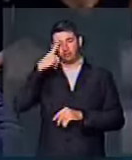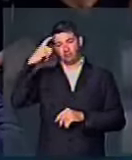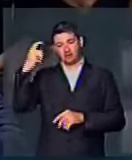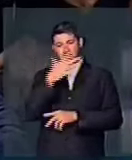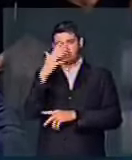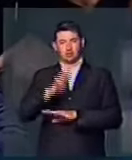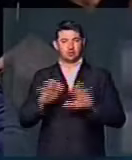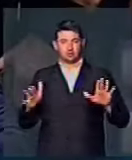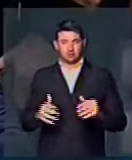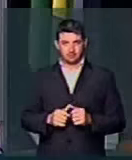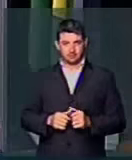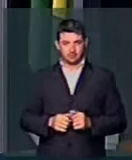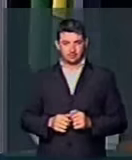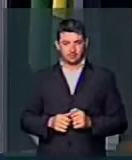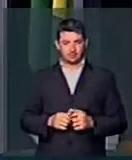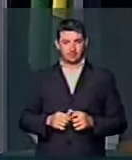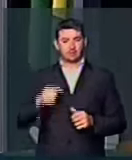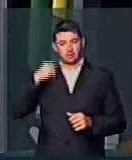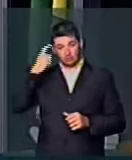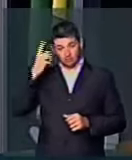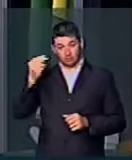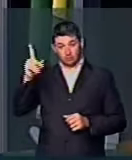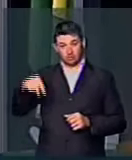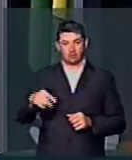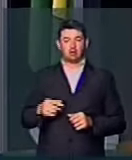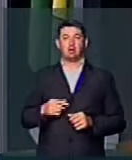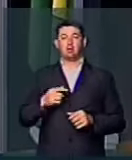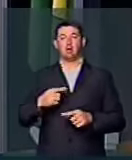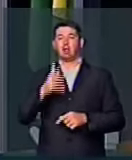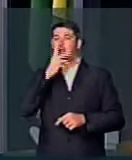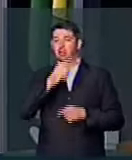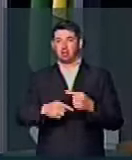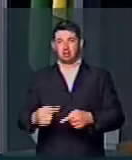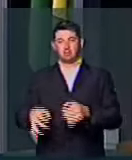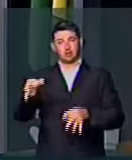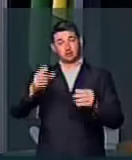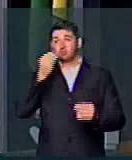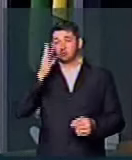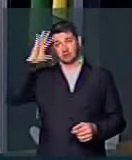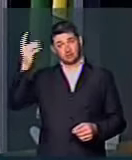mais além disso. Eu respondo, eu me preocupo muito, com a morosidade da justiça, que era para esse caso já ter sido